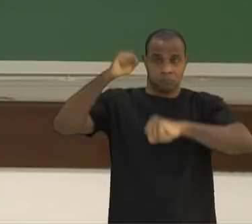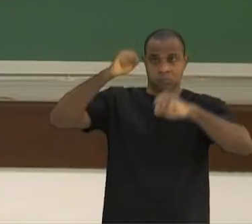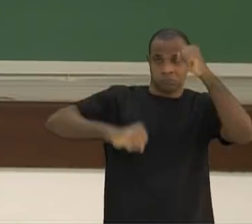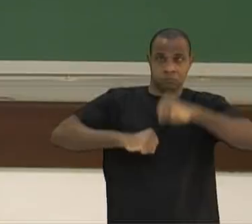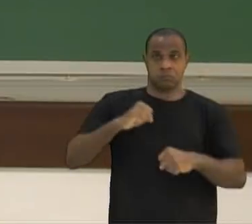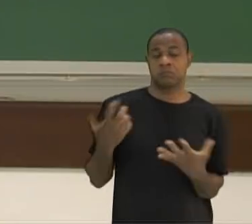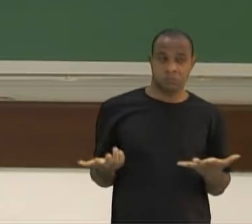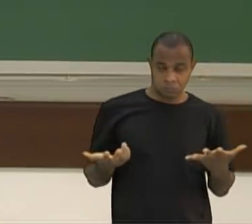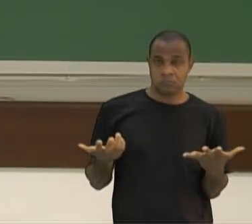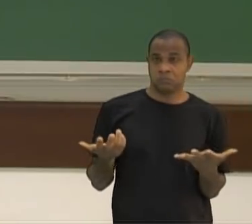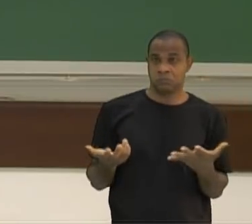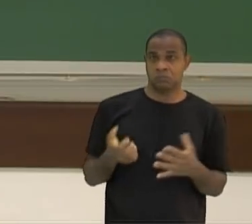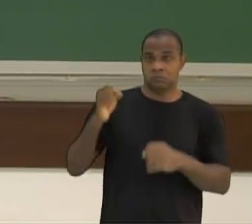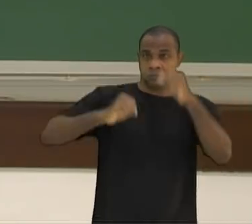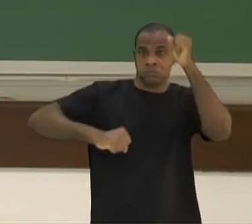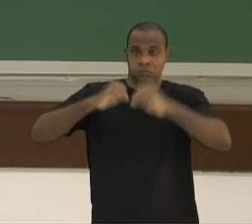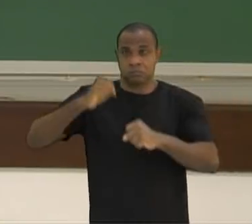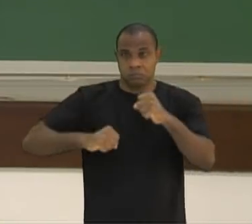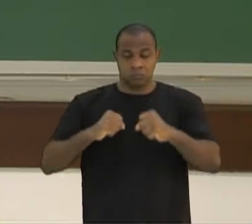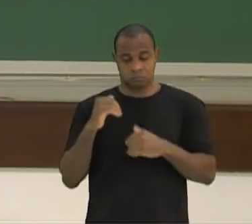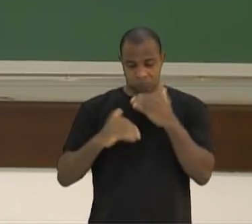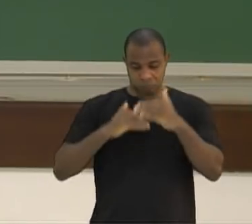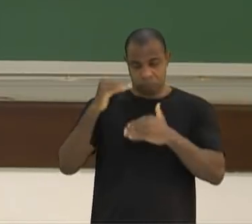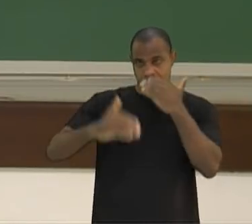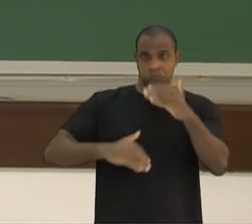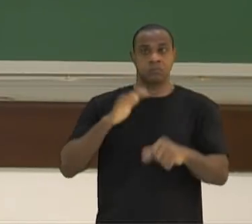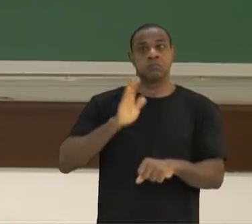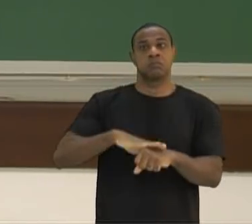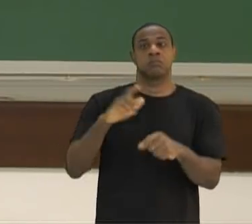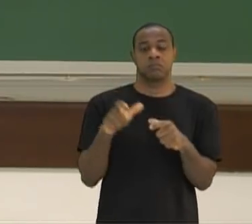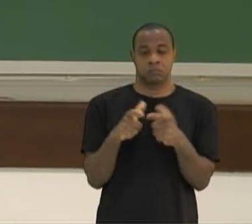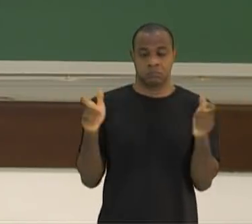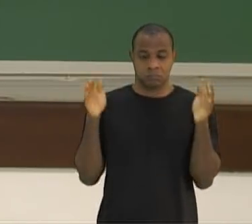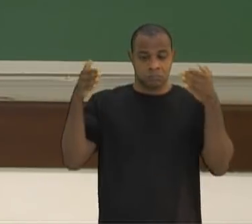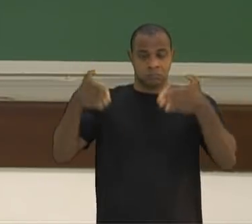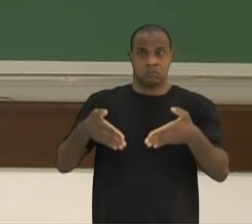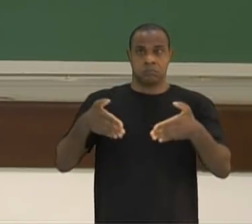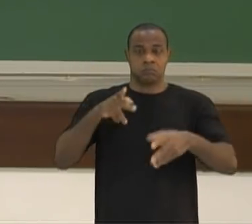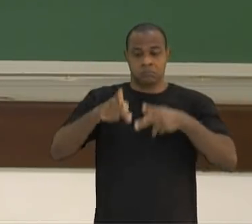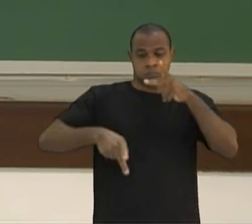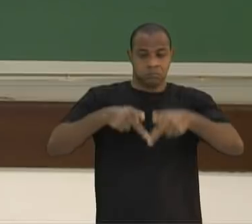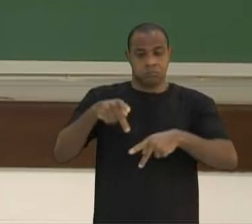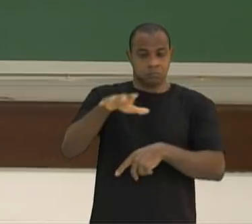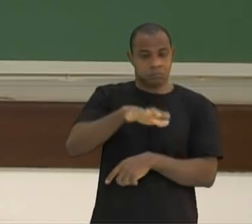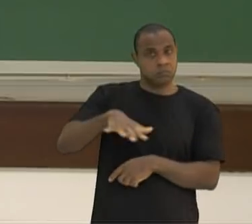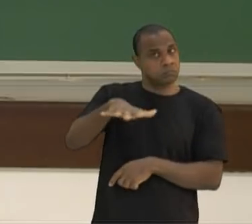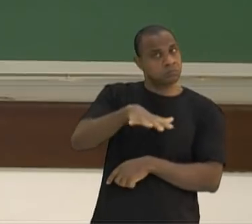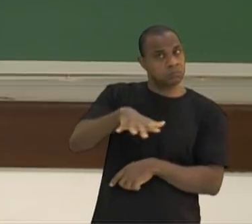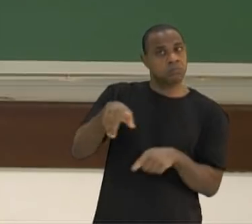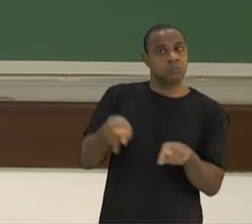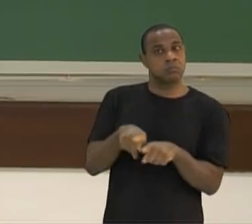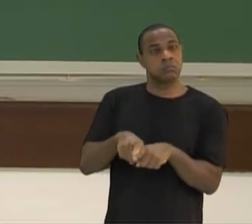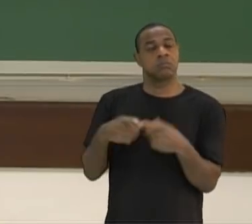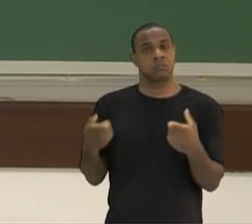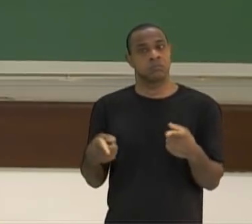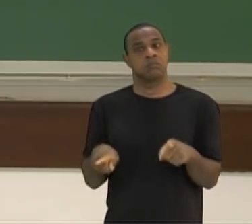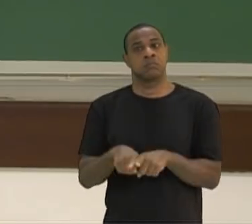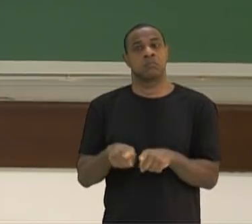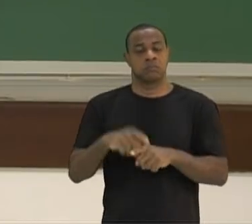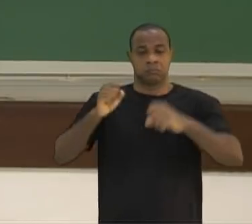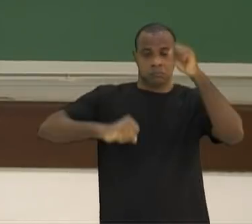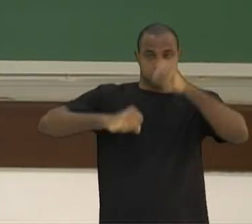se instalam e se desenvolvem cada vez mais e há uma concentração de população nessas áreas. Por isso urbano e por isso